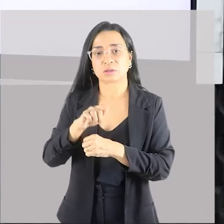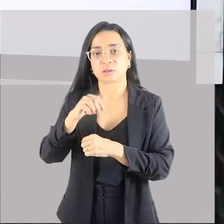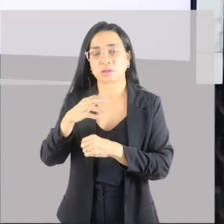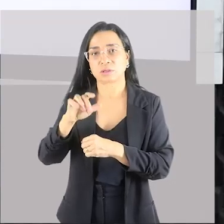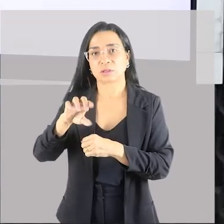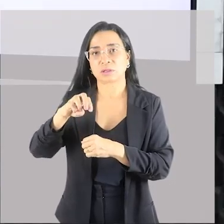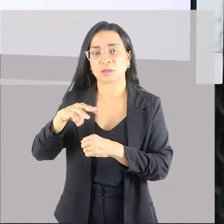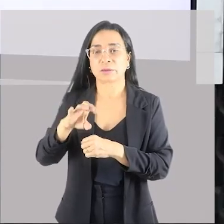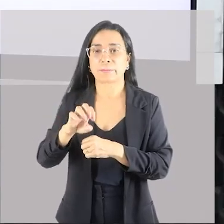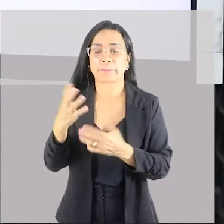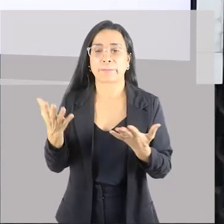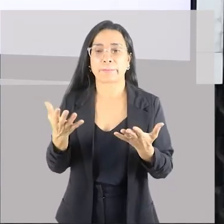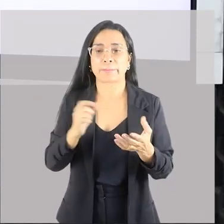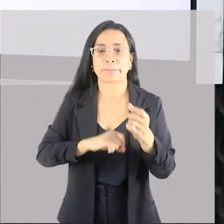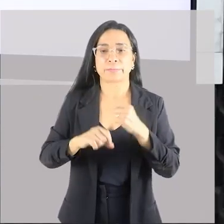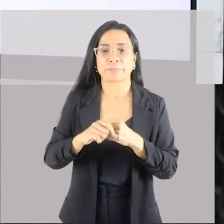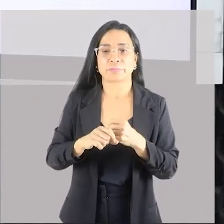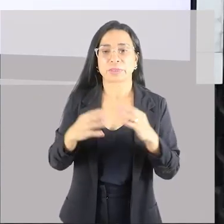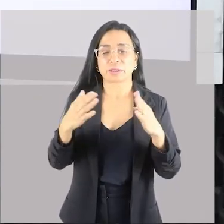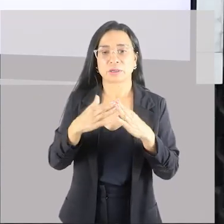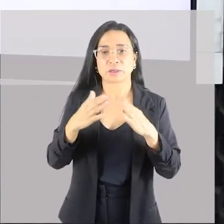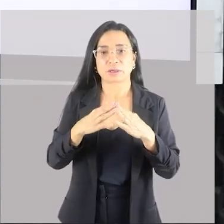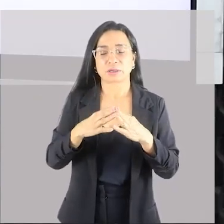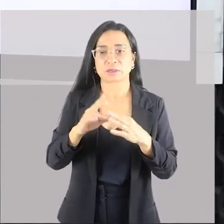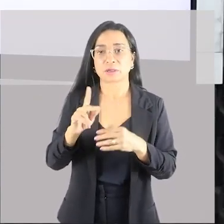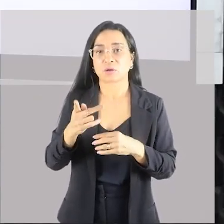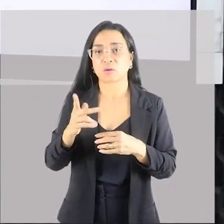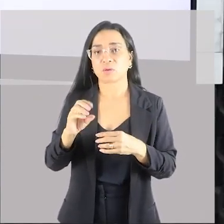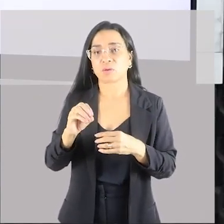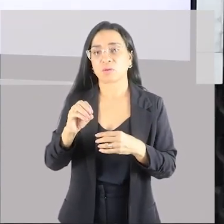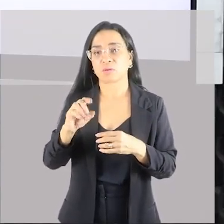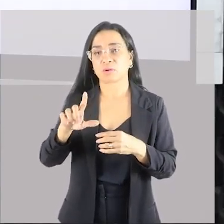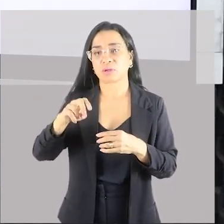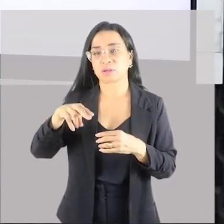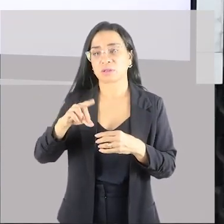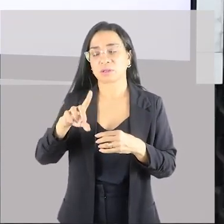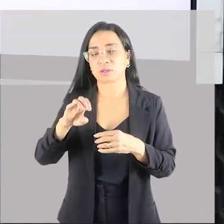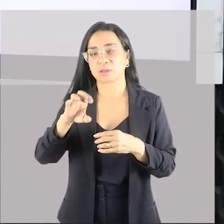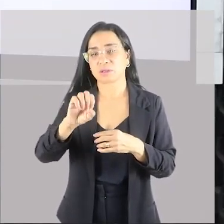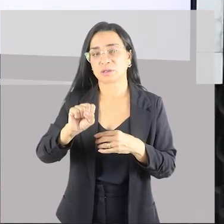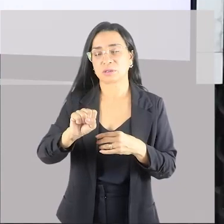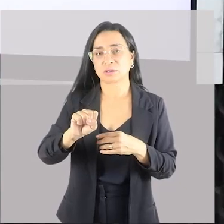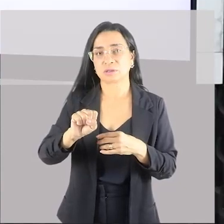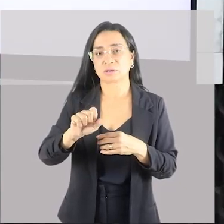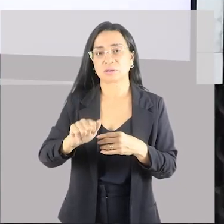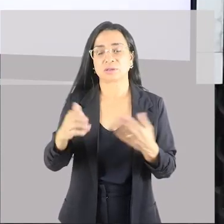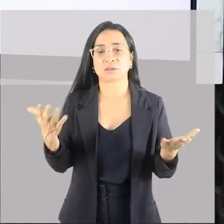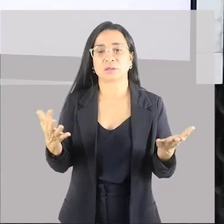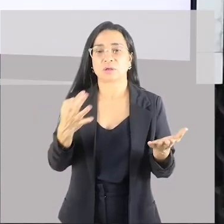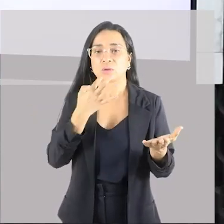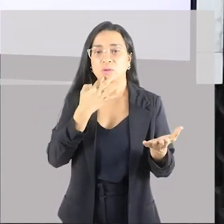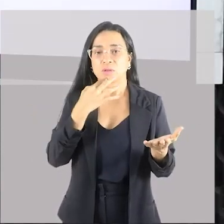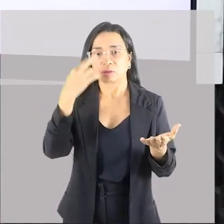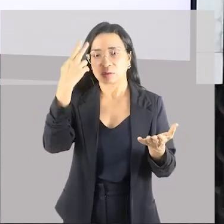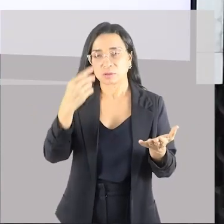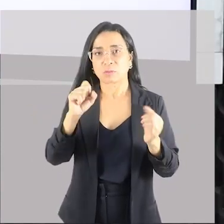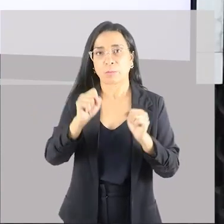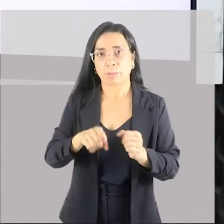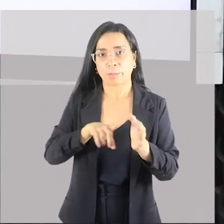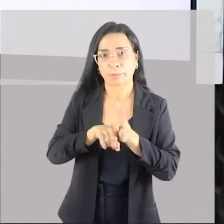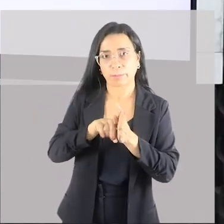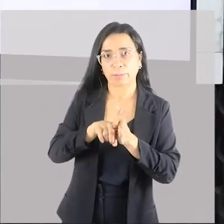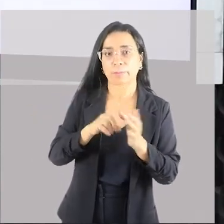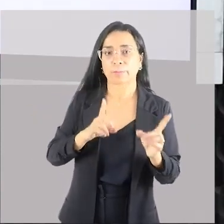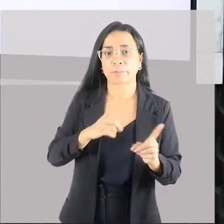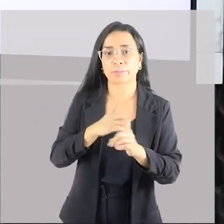laranja, Holanda, então eles moraram um tempo até juntos na Holanda. É muito conhecida essa história, tá? Você pode pesquisar e vai